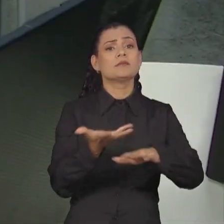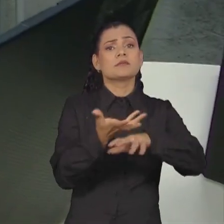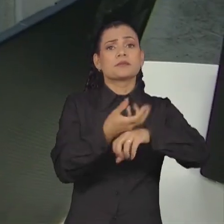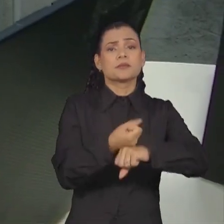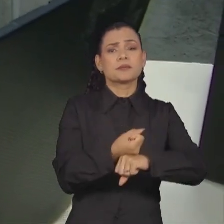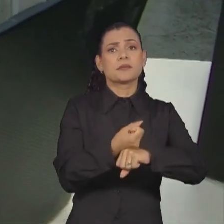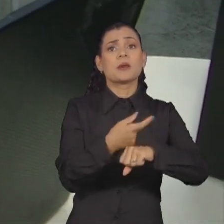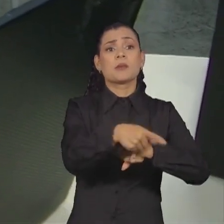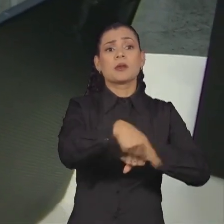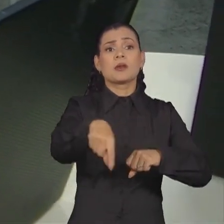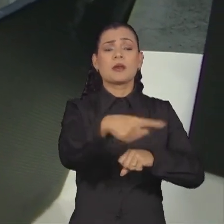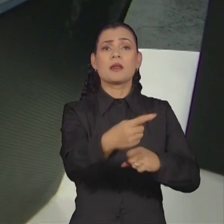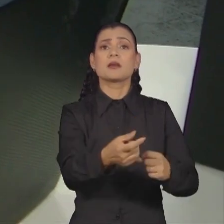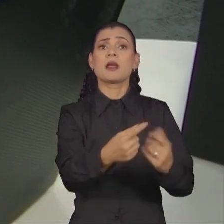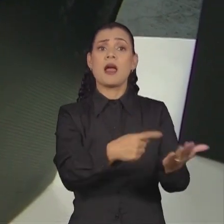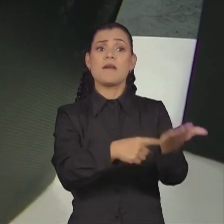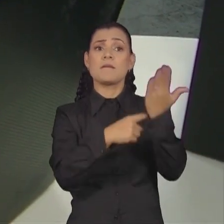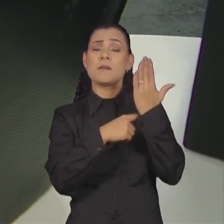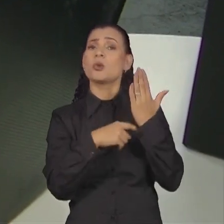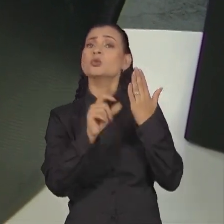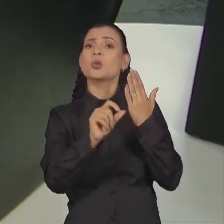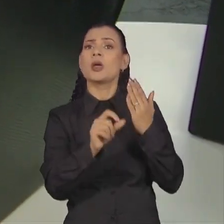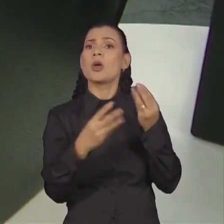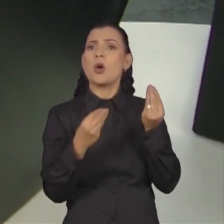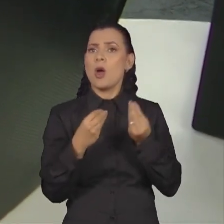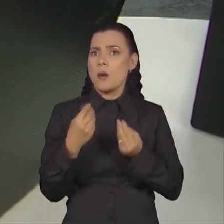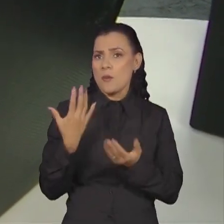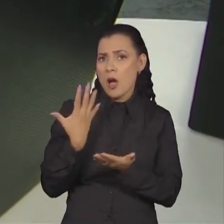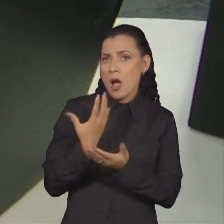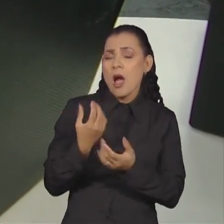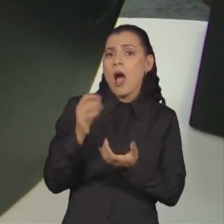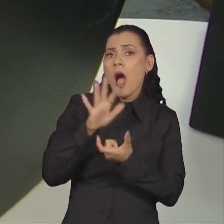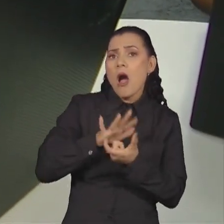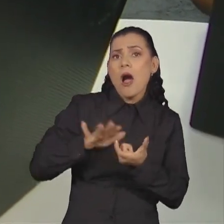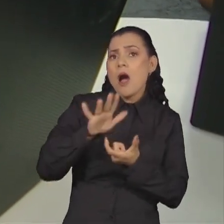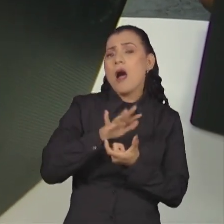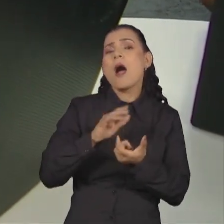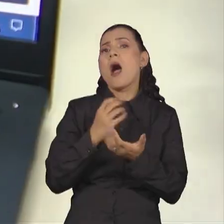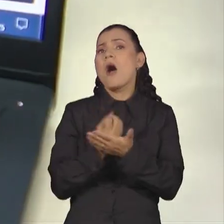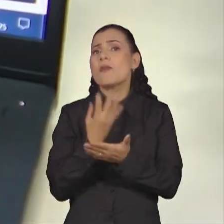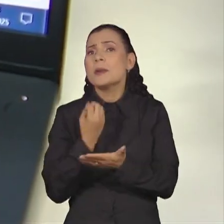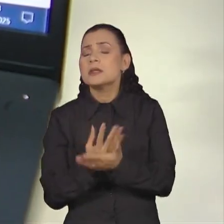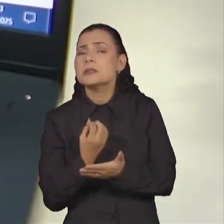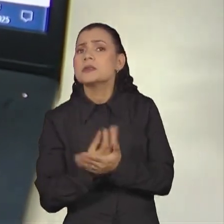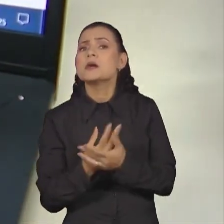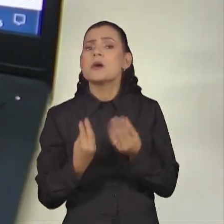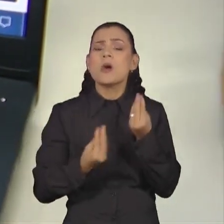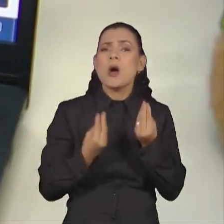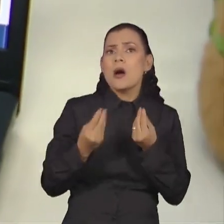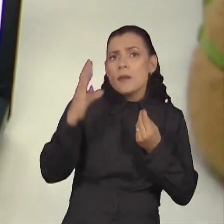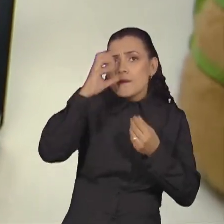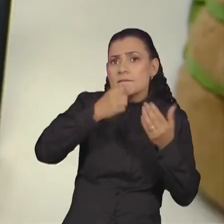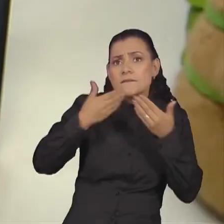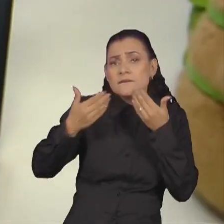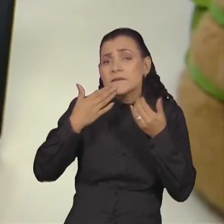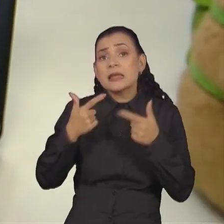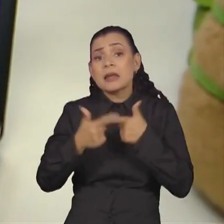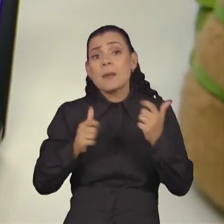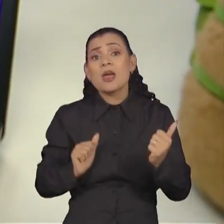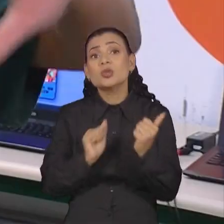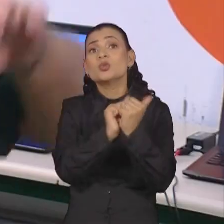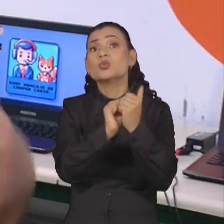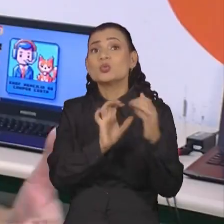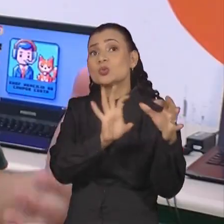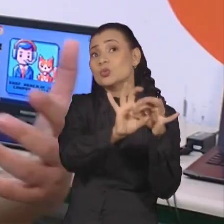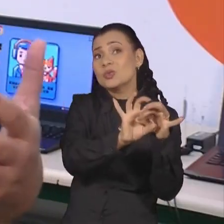gente a questão da alfabetização, de como está a construção do raciocínio matemático deles, e que a gente possa aqui trabalhar de outra maneira, junto com elas, não fazer uma atividade